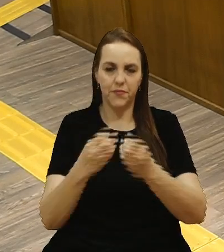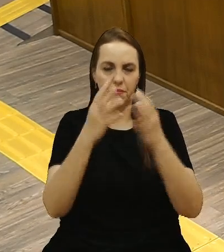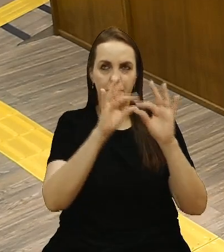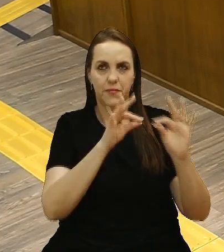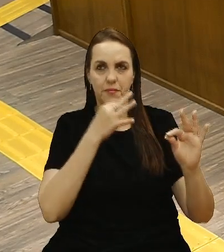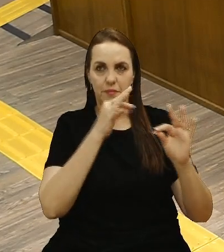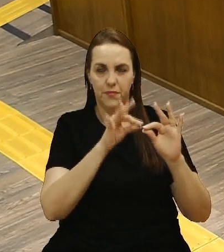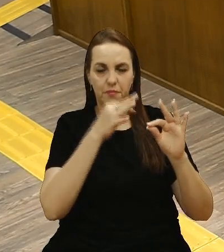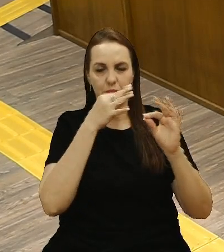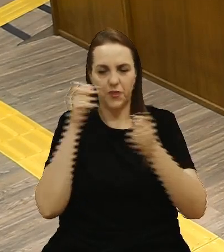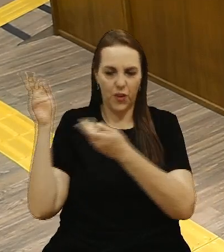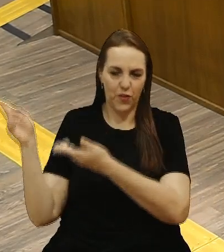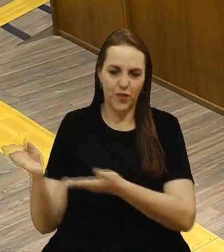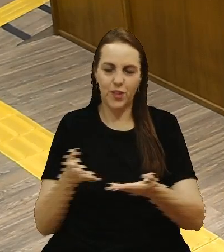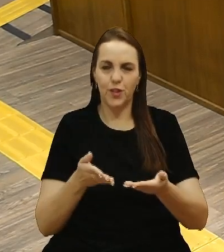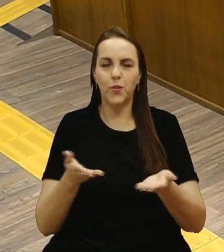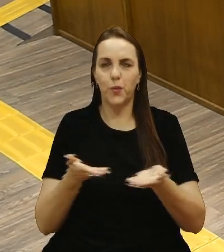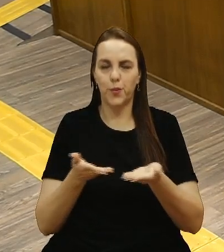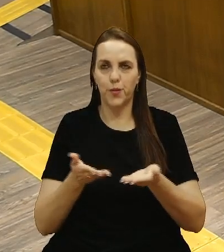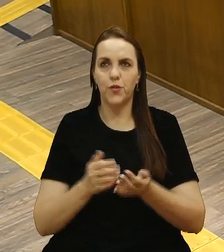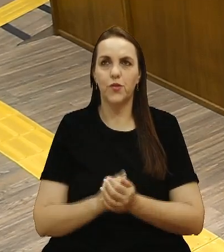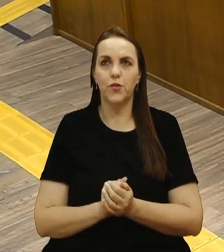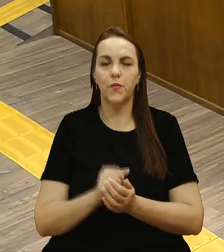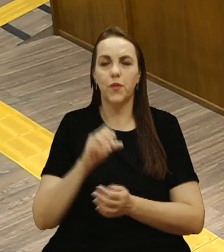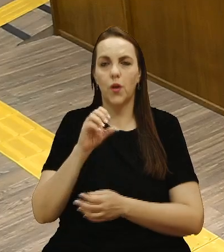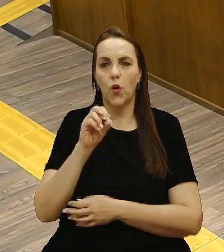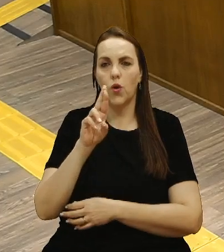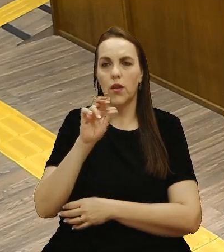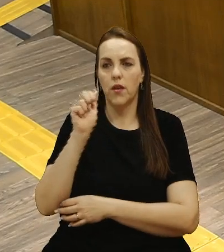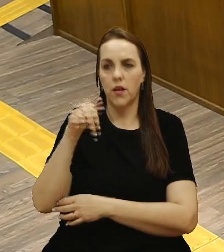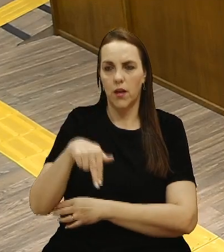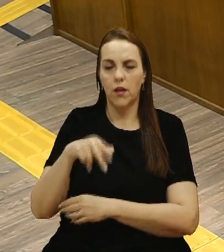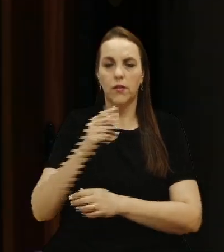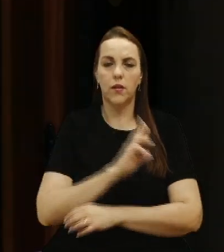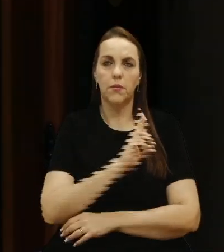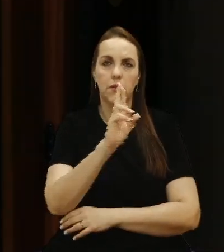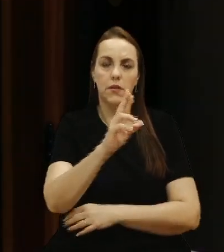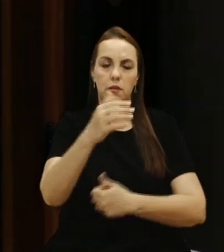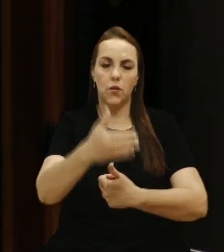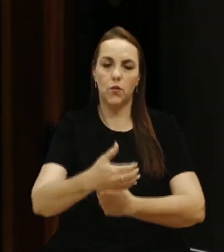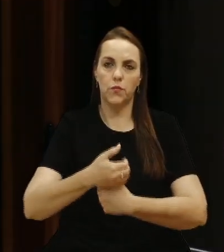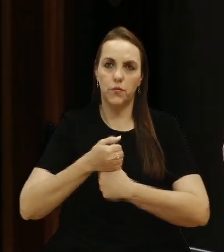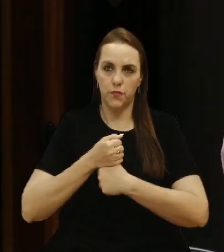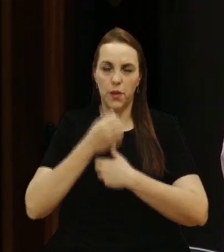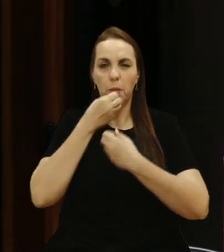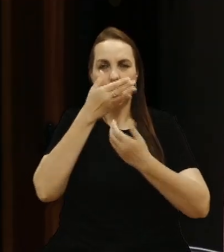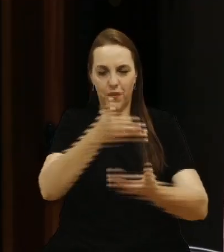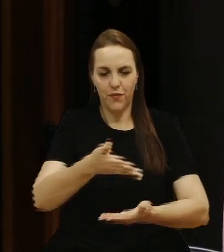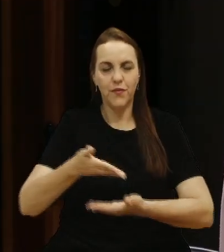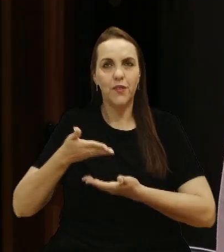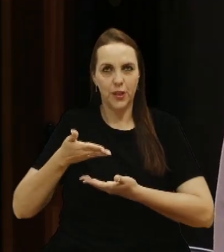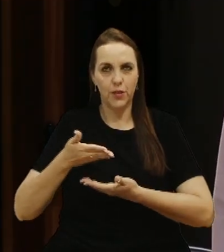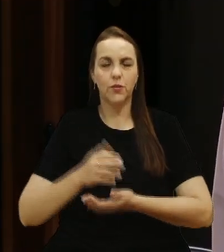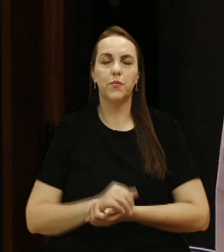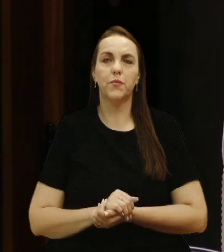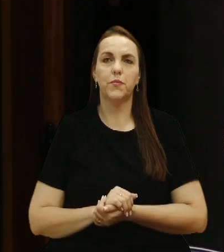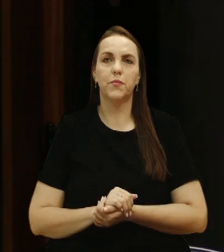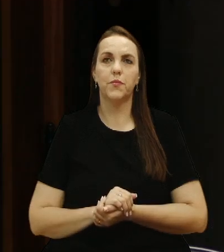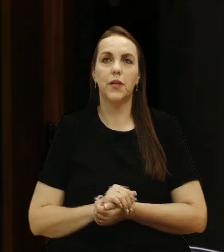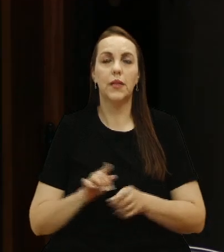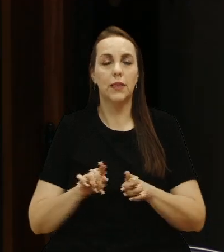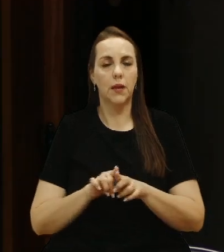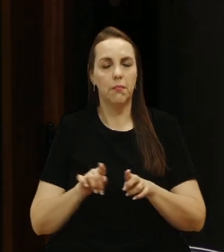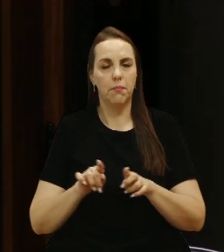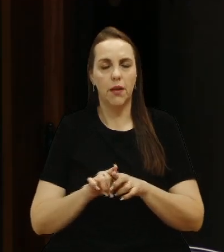visitar. Orian aqui representando o Conselho Tutelar, bem-vindo. Também a Guarda Municipal.